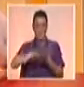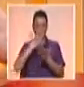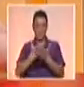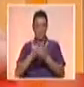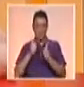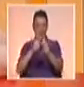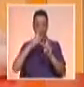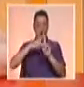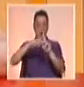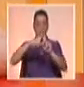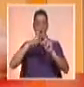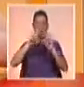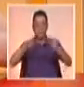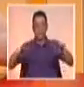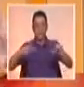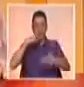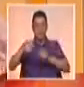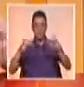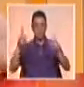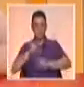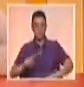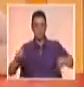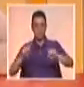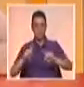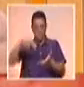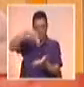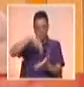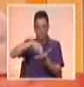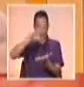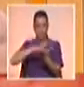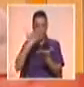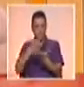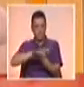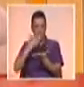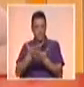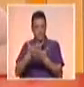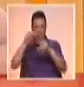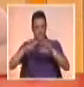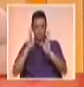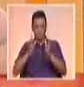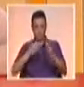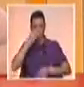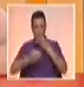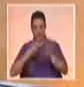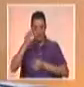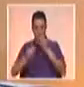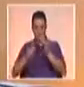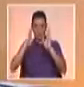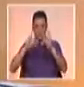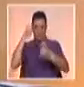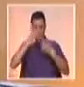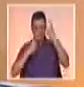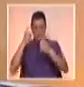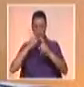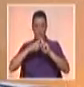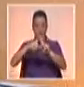a um hospital e as pessoas não reconhecem a presença do intérprete. Essa é uma das questões que eu ia falar aqui, porque já me passou também. Já pensei nela, que é a questão